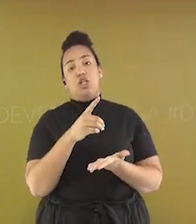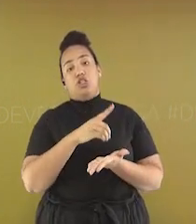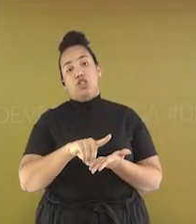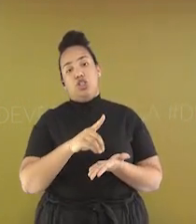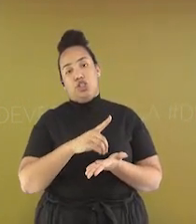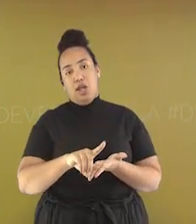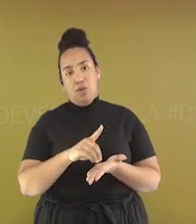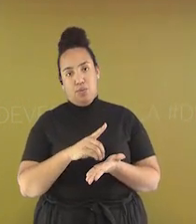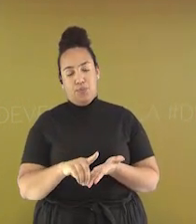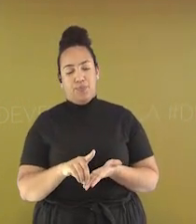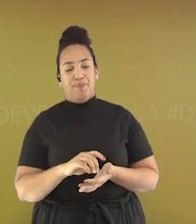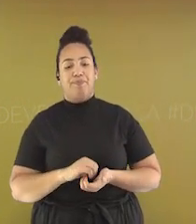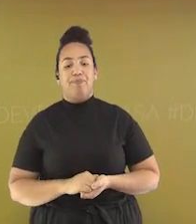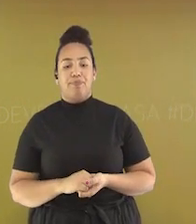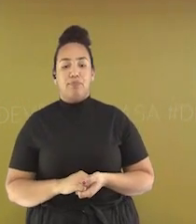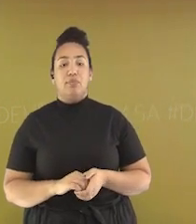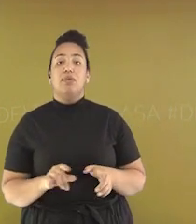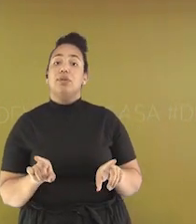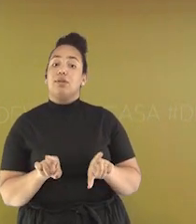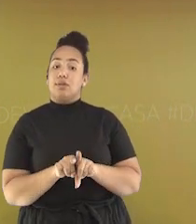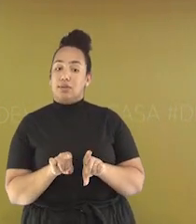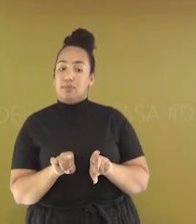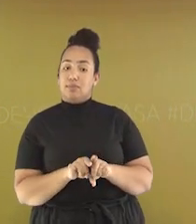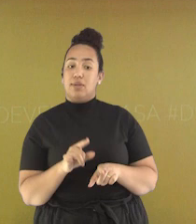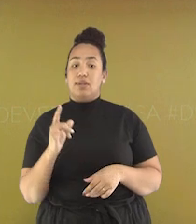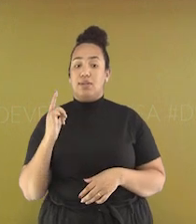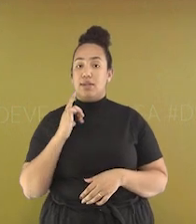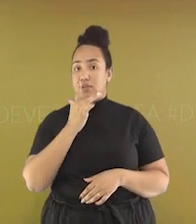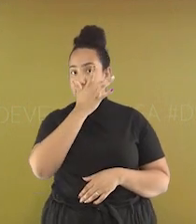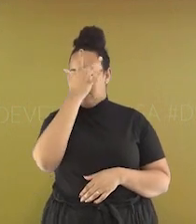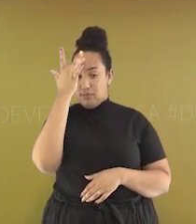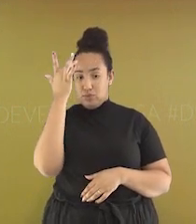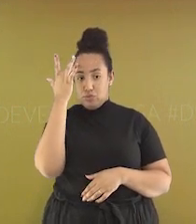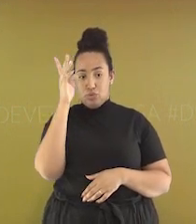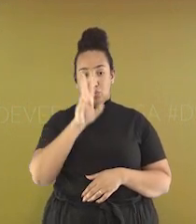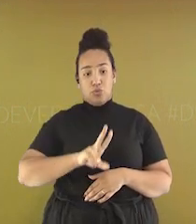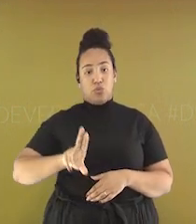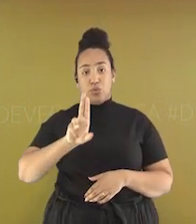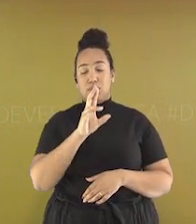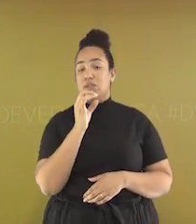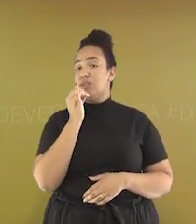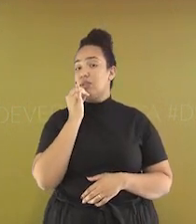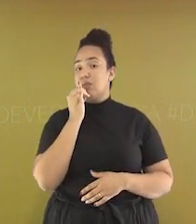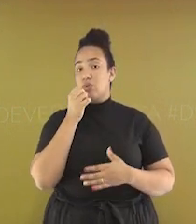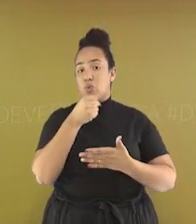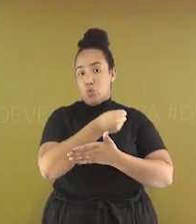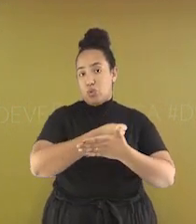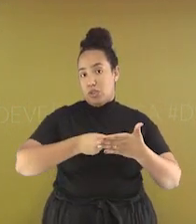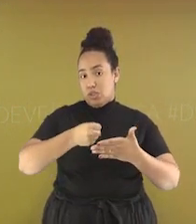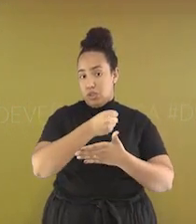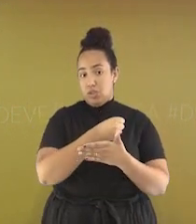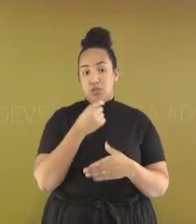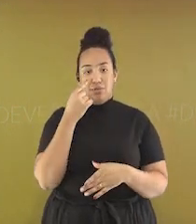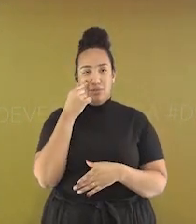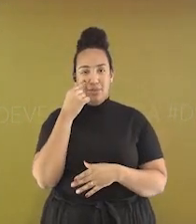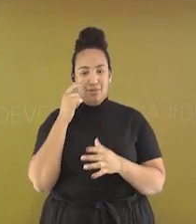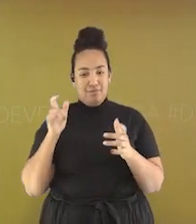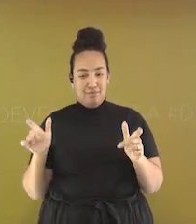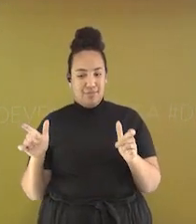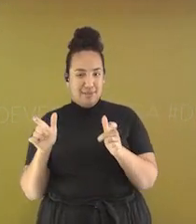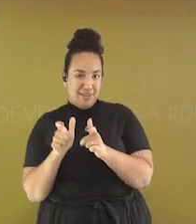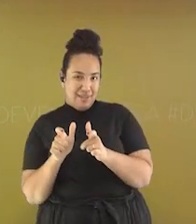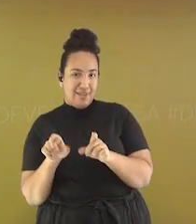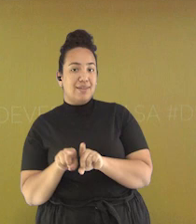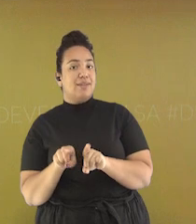balanças digitais, como essa aqui. Também existem aquelas balanças muito utilizadas em cozinhas,